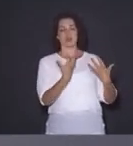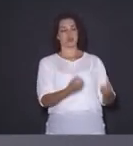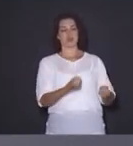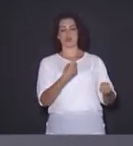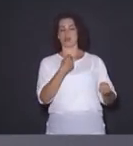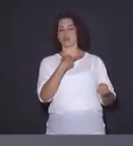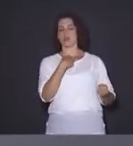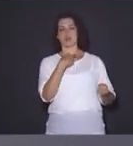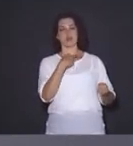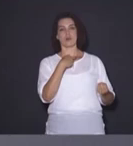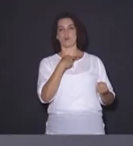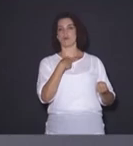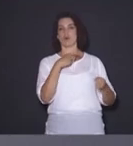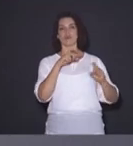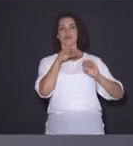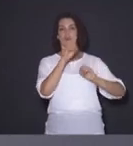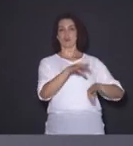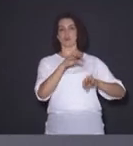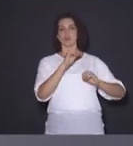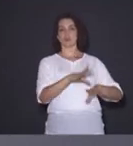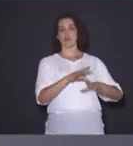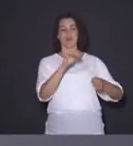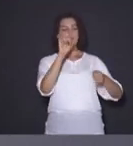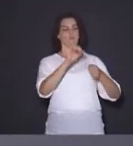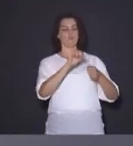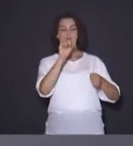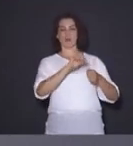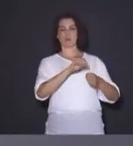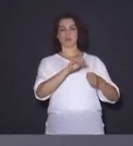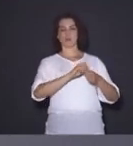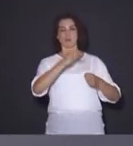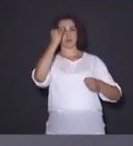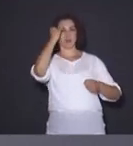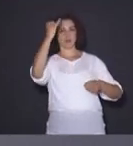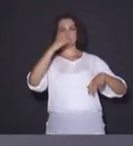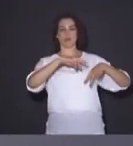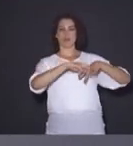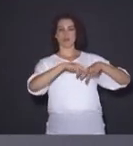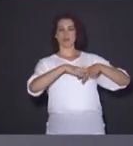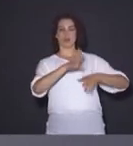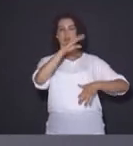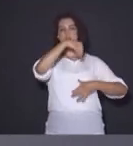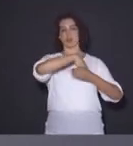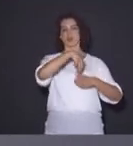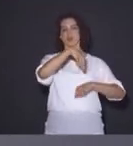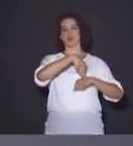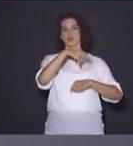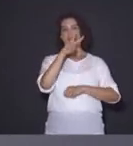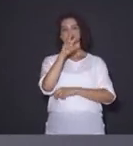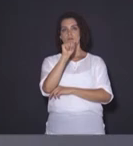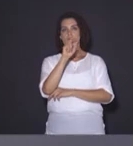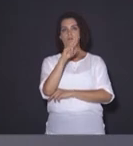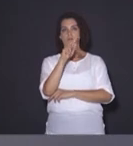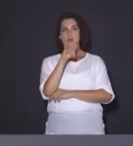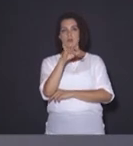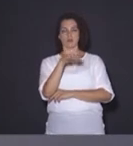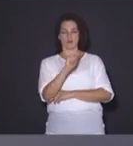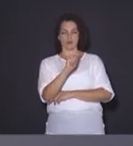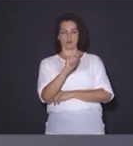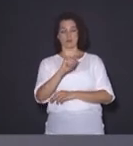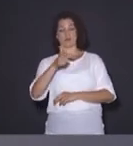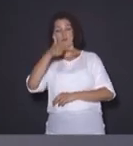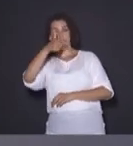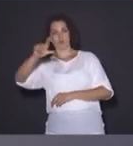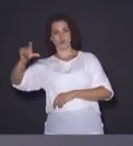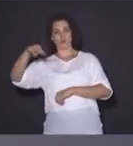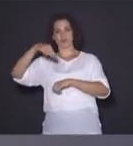ou aplicar a ideologia de gênero no município de varginha é em santa bárbara do oeste de são paulo